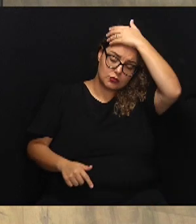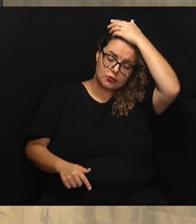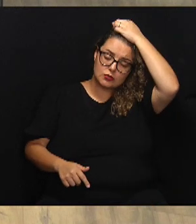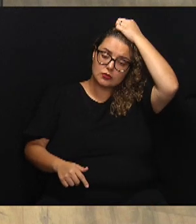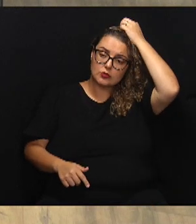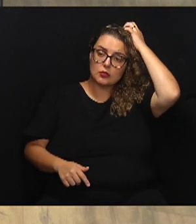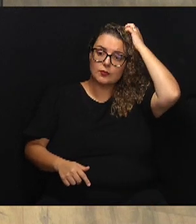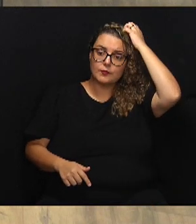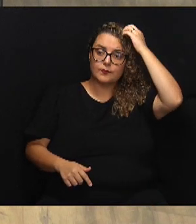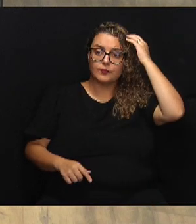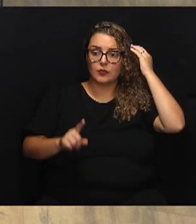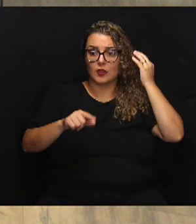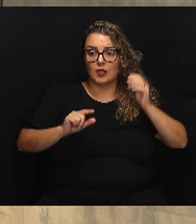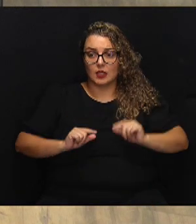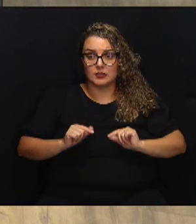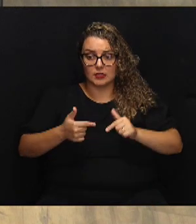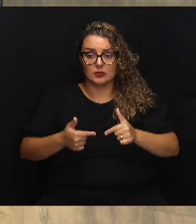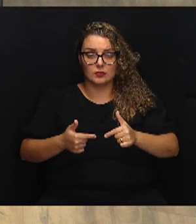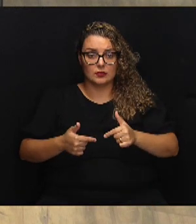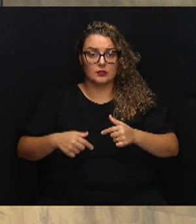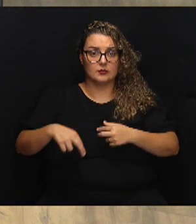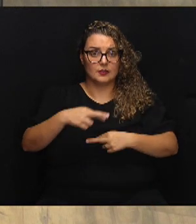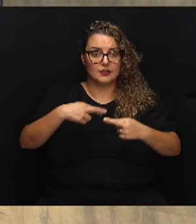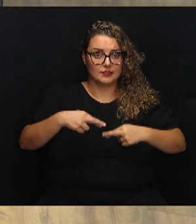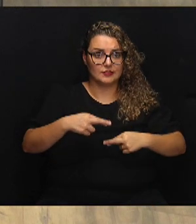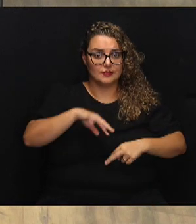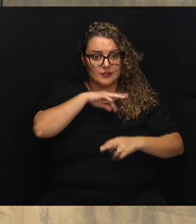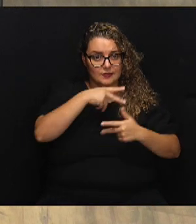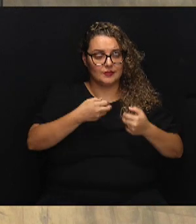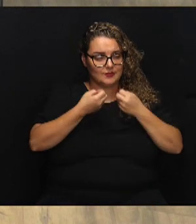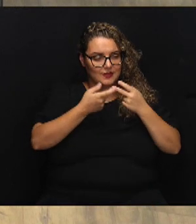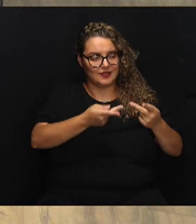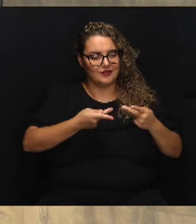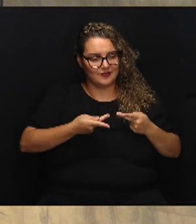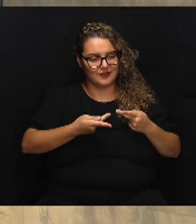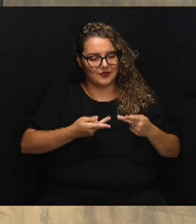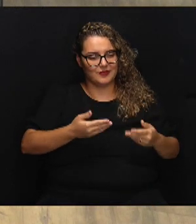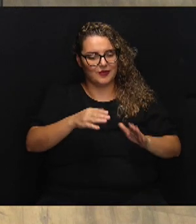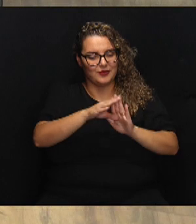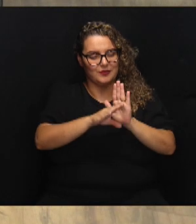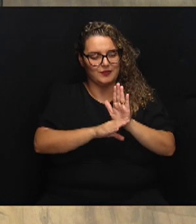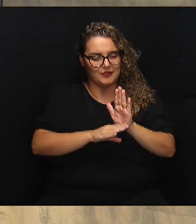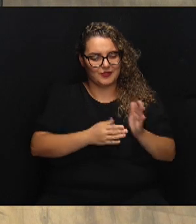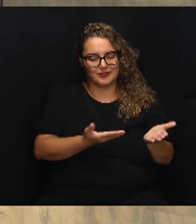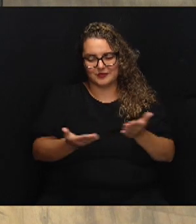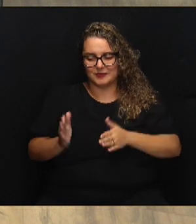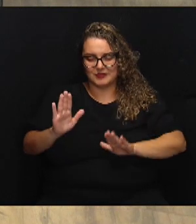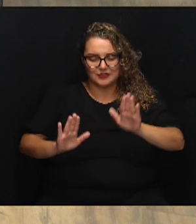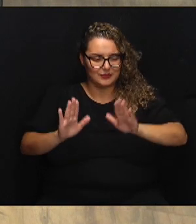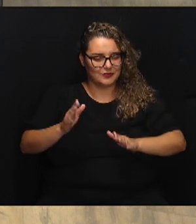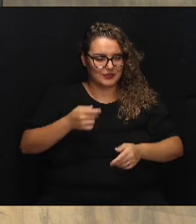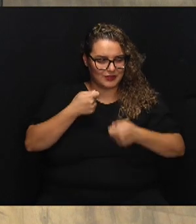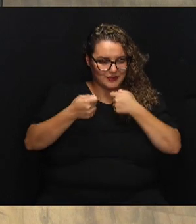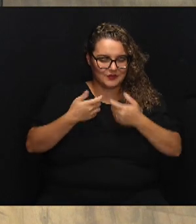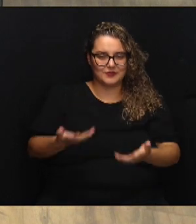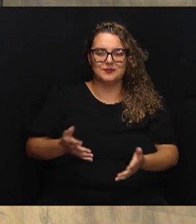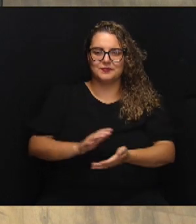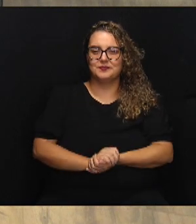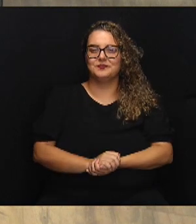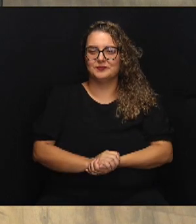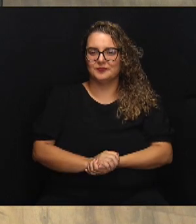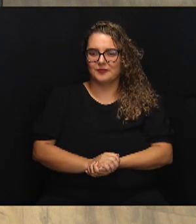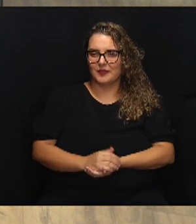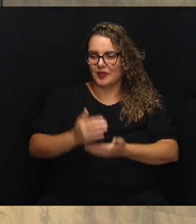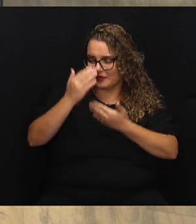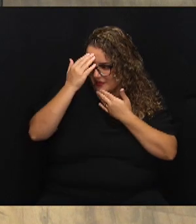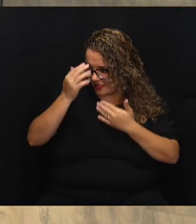luta pela causa animal, seja bem-vindo ao programa Questão de Ordem. Gabriel, eu agradeço o convite aqui na casa. Quero cumprimentar o Permínio,